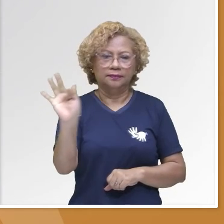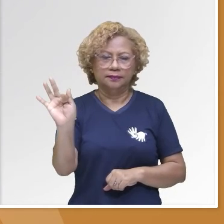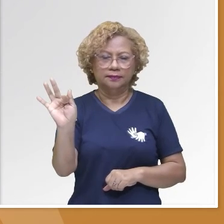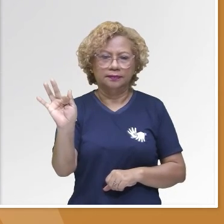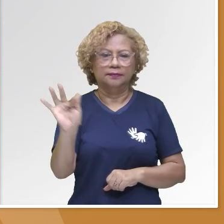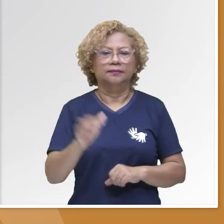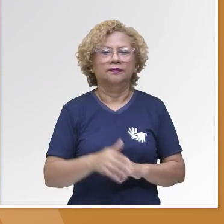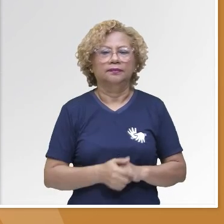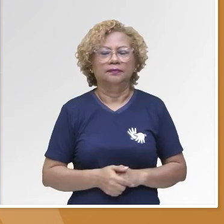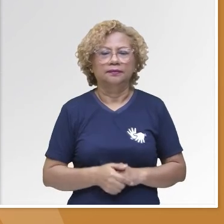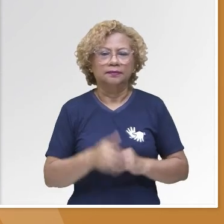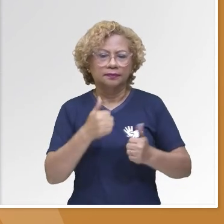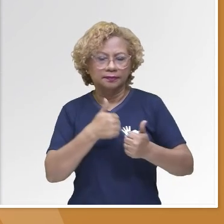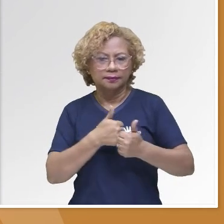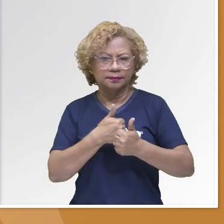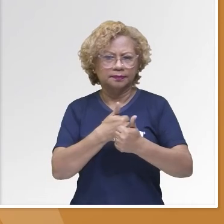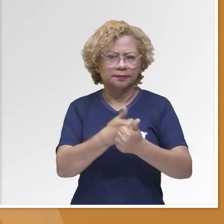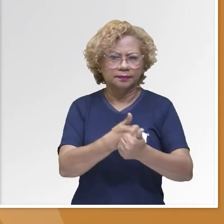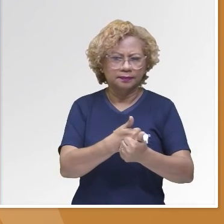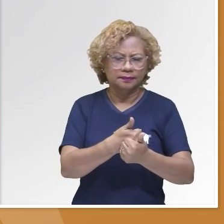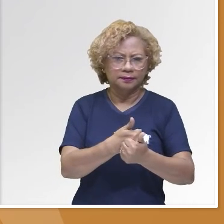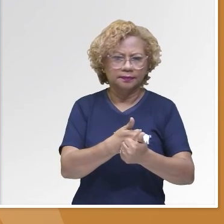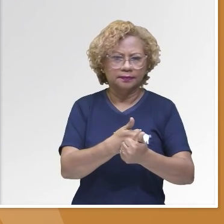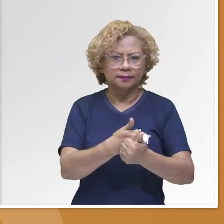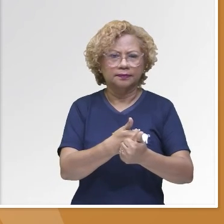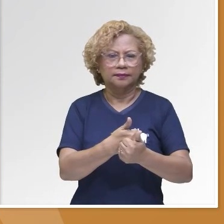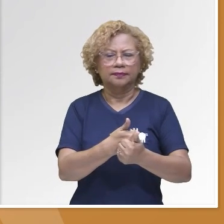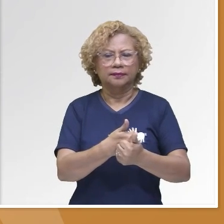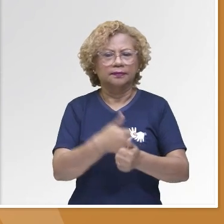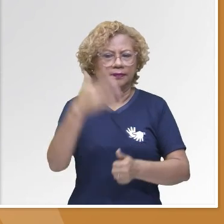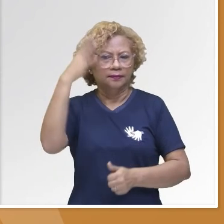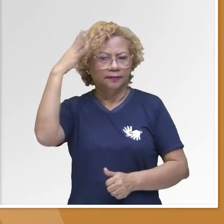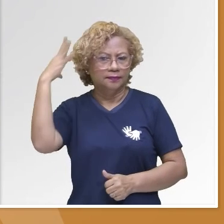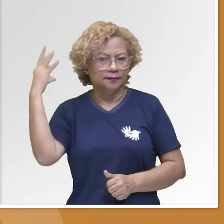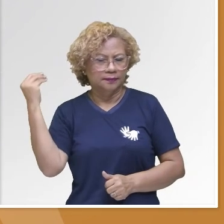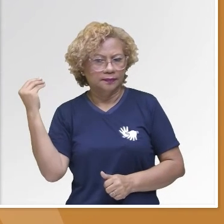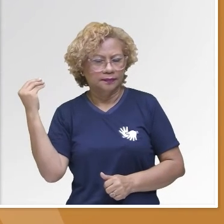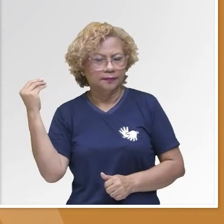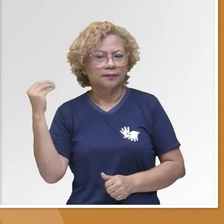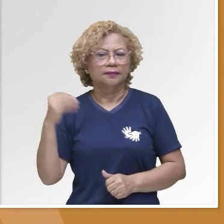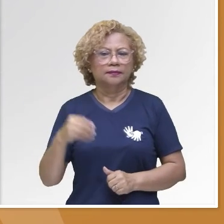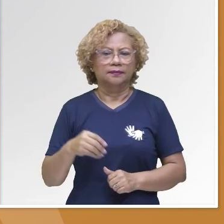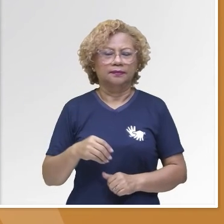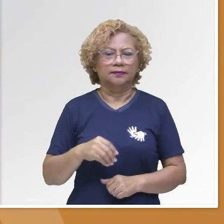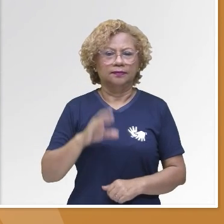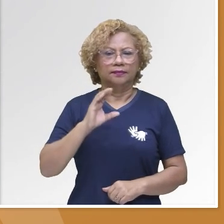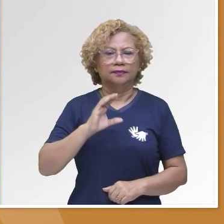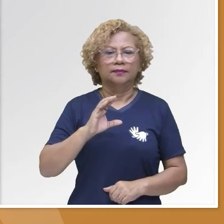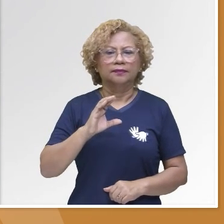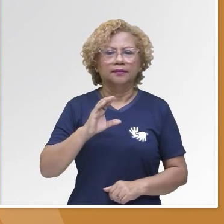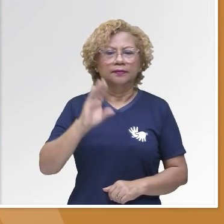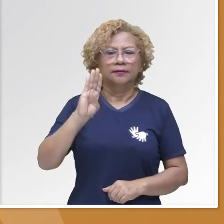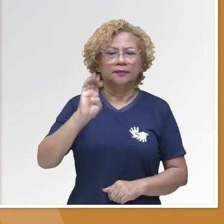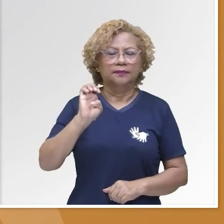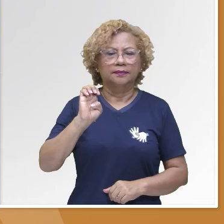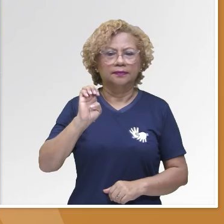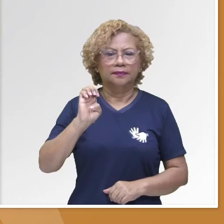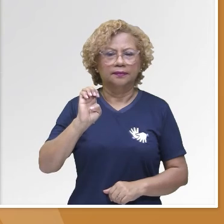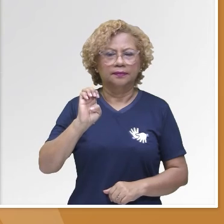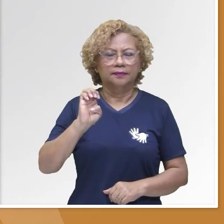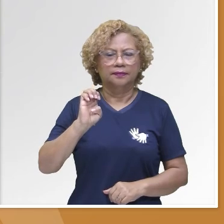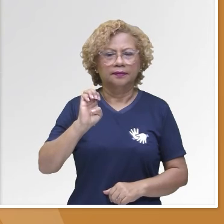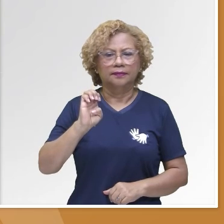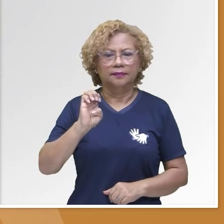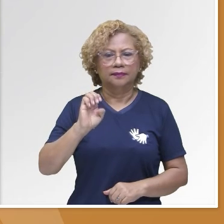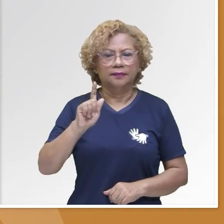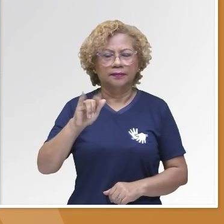que estavam próximos aí, né, da Holanda, da Bélgica. Nós temos aqui Holanda, Bélgica, aqui já no mapa a gente